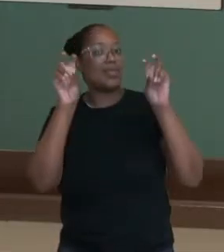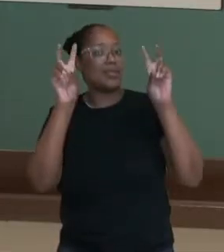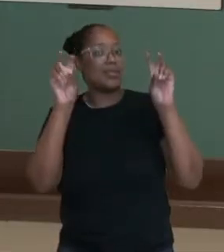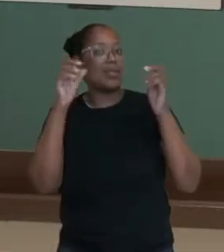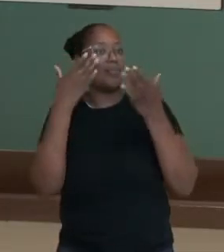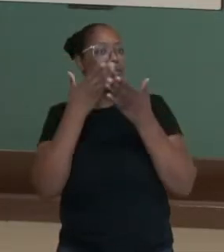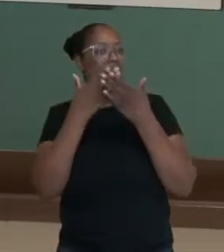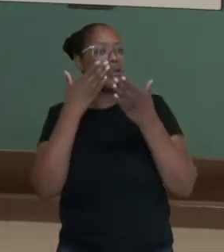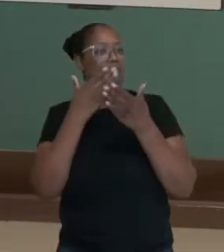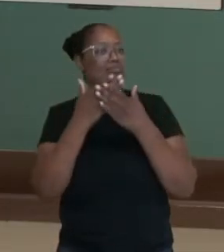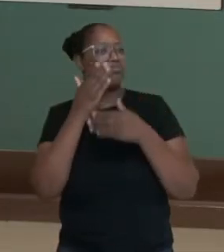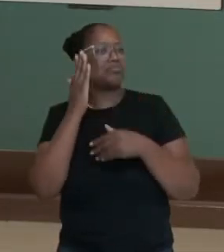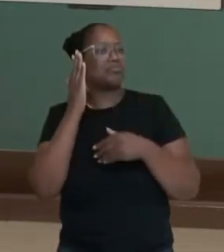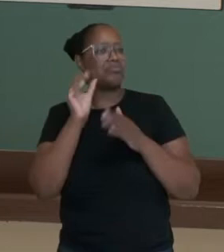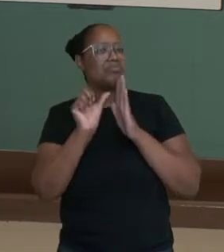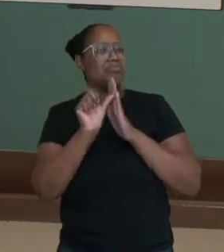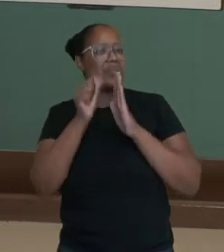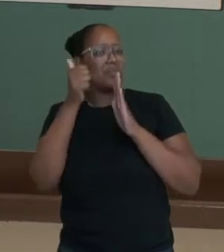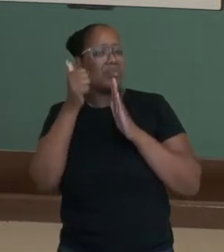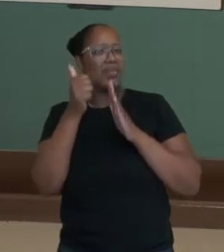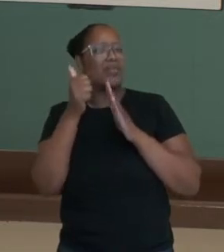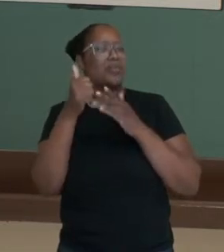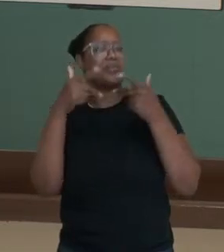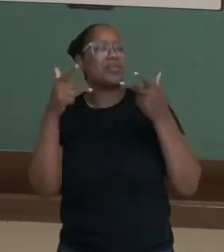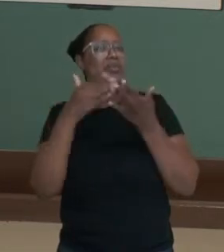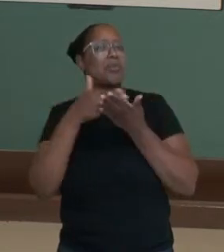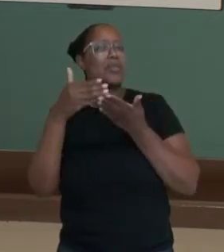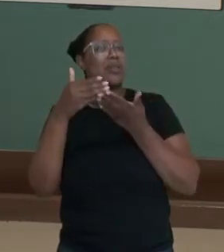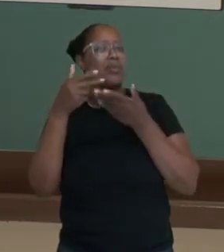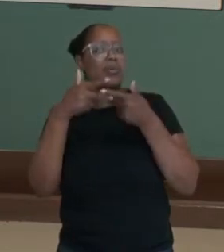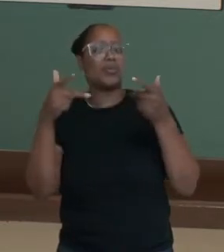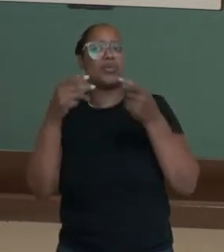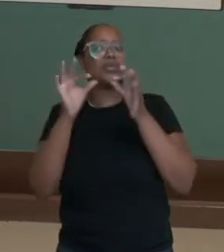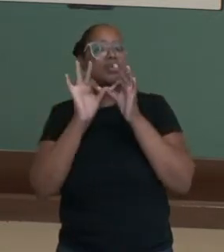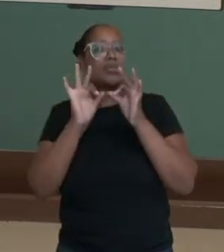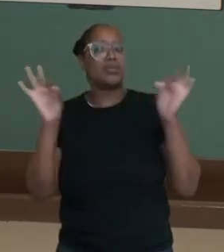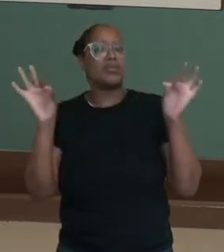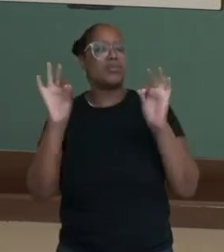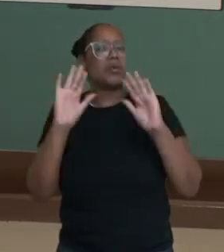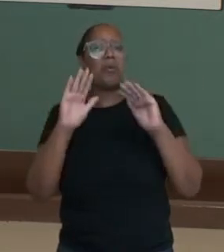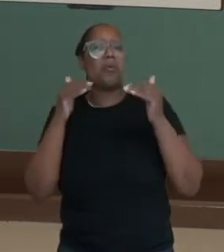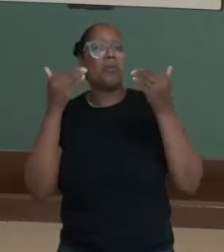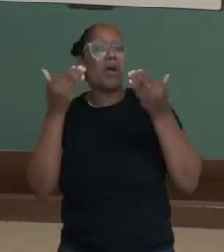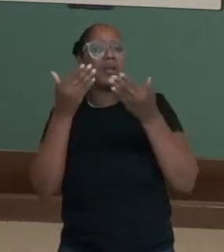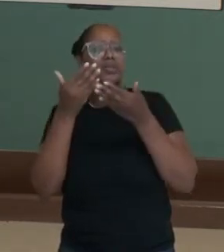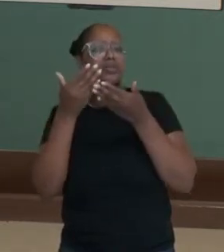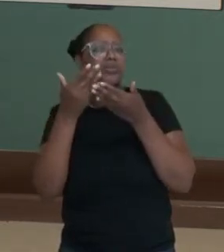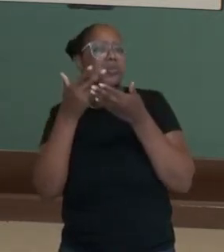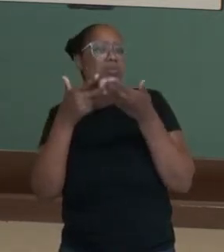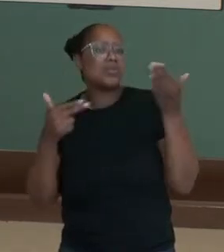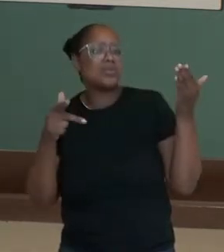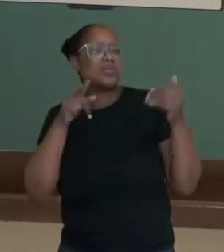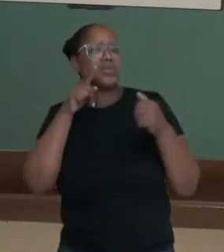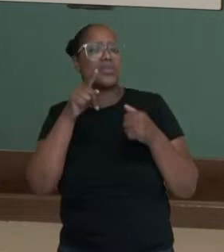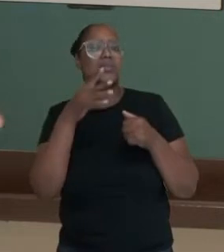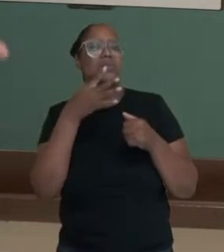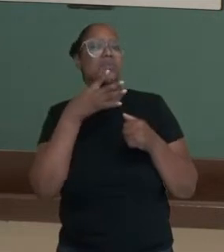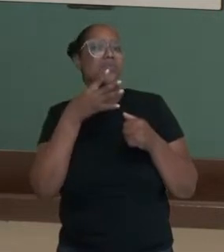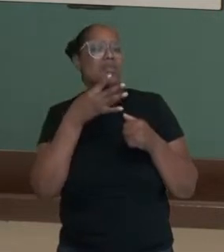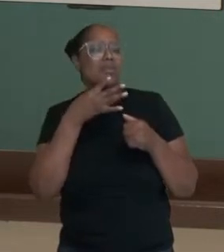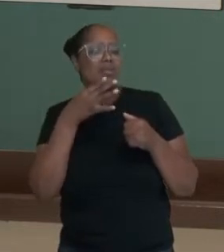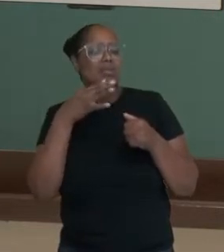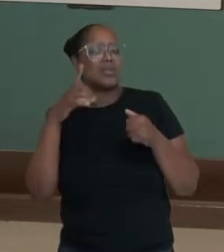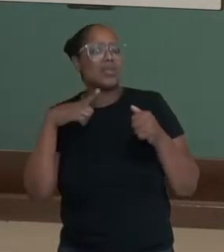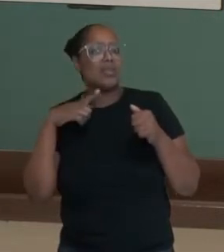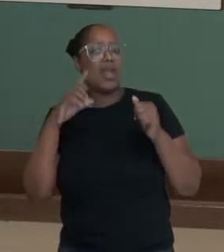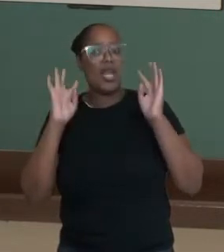chegar a uma pergunta bem simples, começar com uma coisa bem simples. Quais objetos que vocês conhecem, que vocês têm em volta